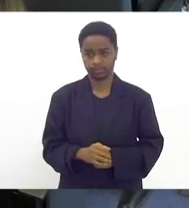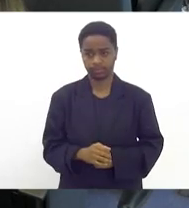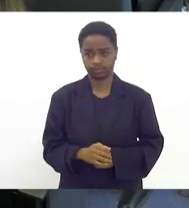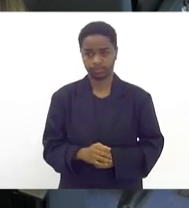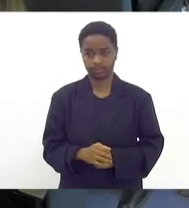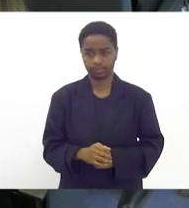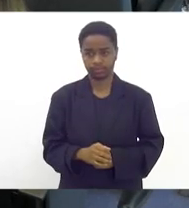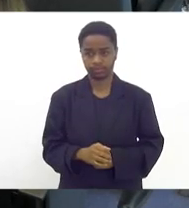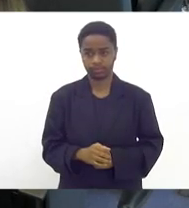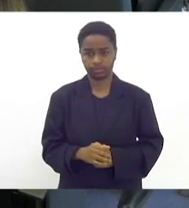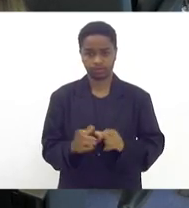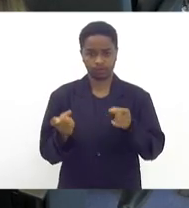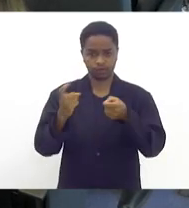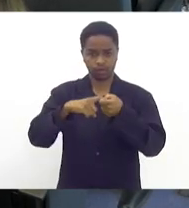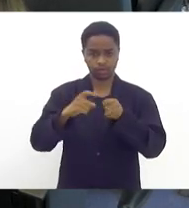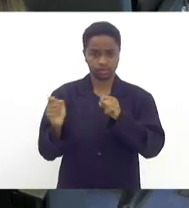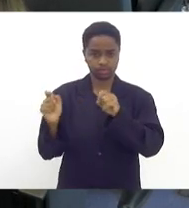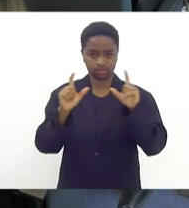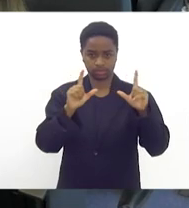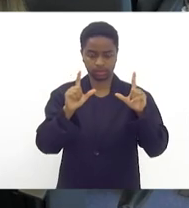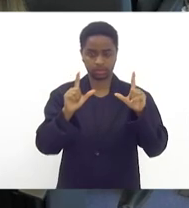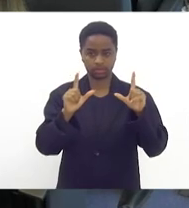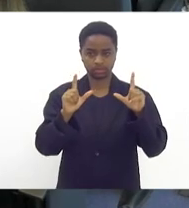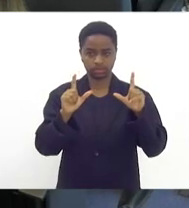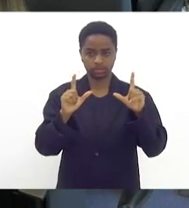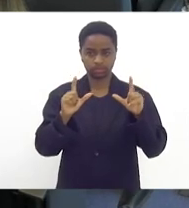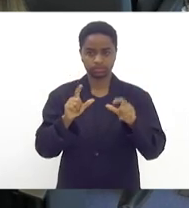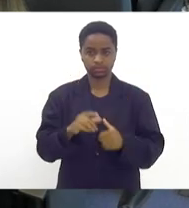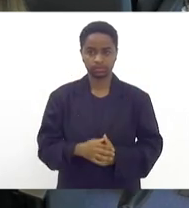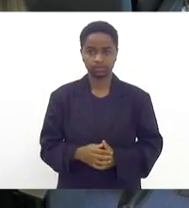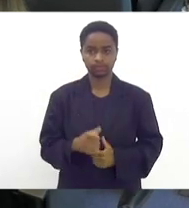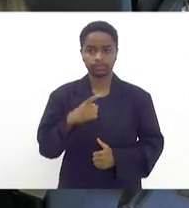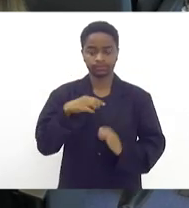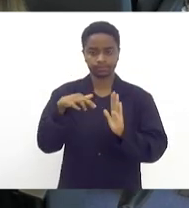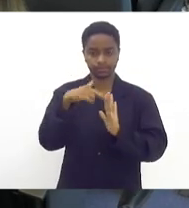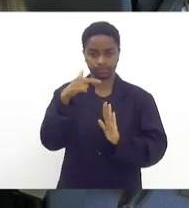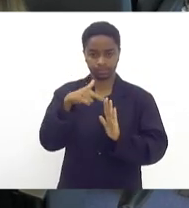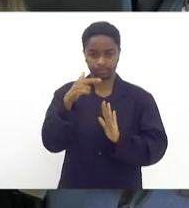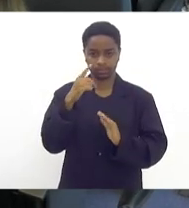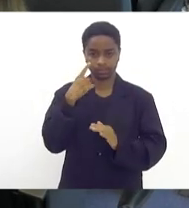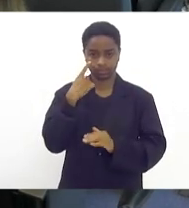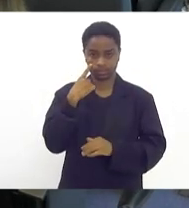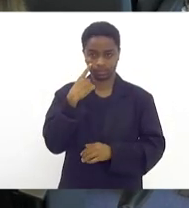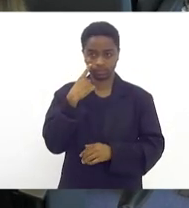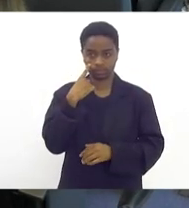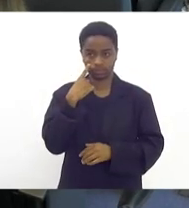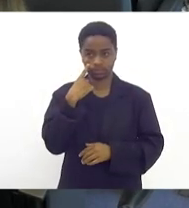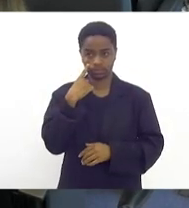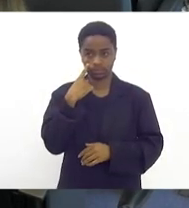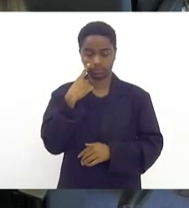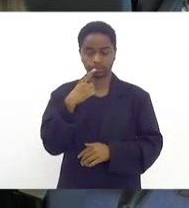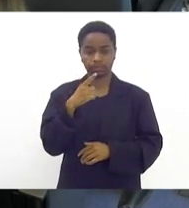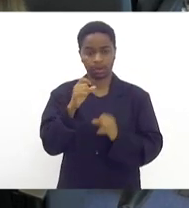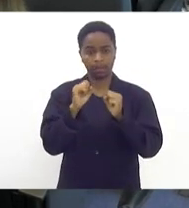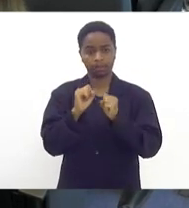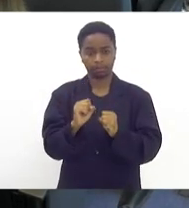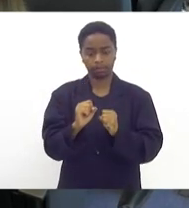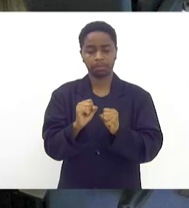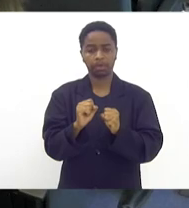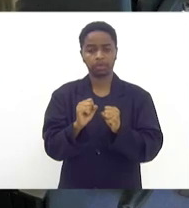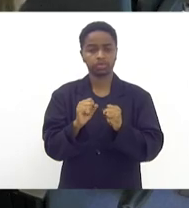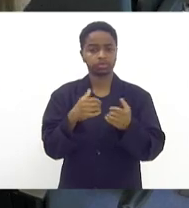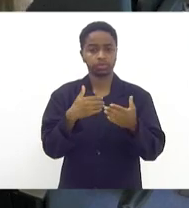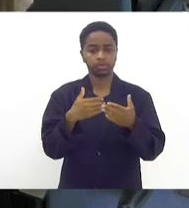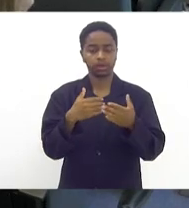ali no volta o slide ali a gente tem as resoluções que olha isso acesso a número ilimitado de sessões com psicólogos